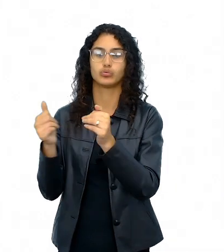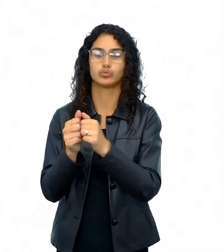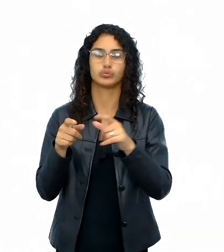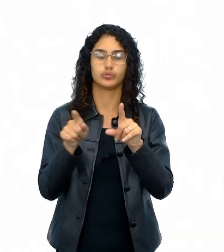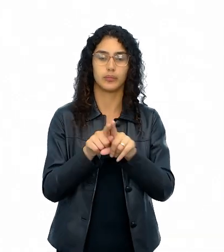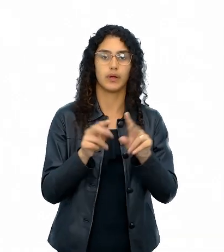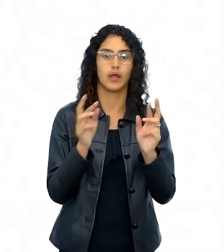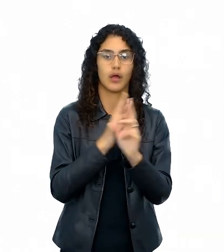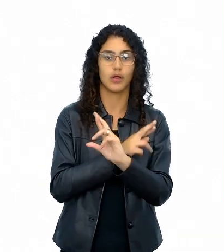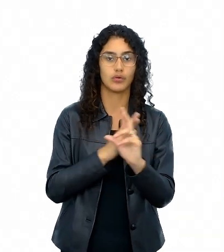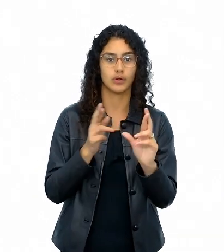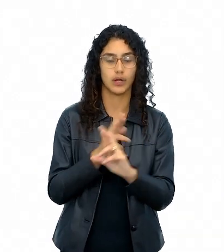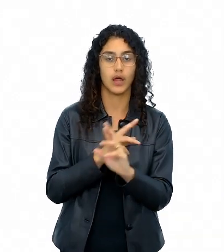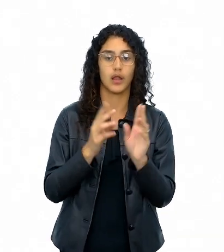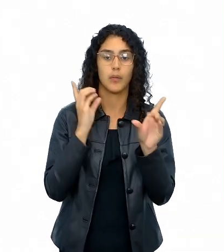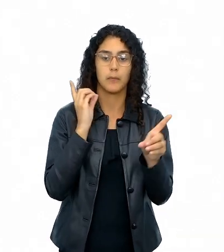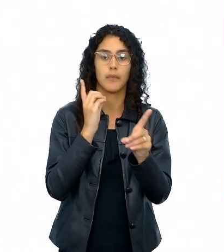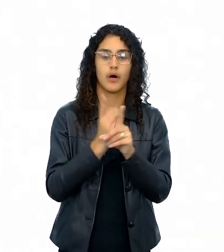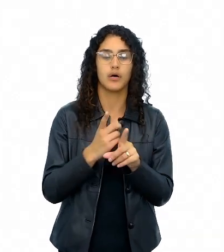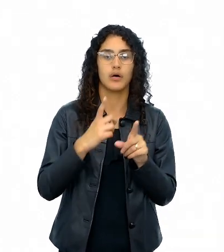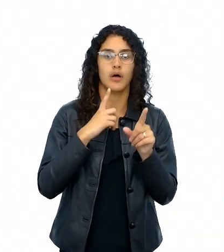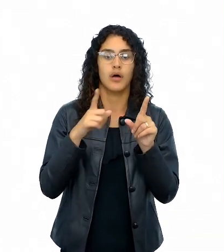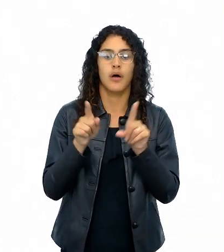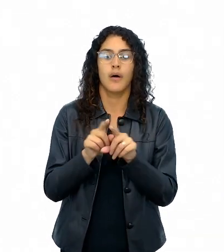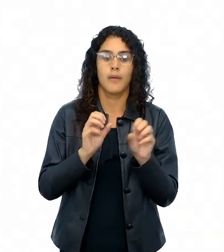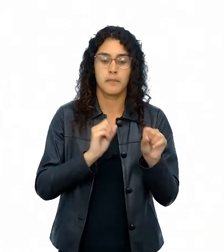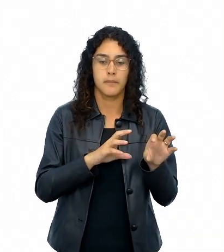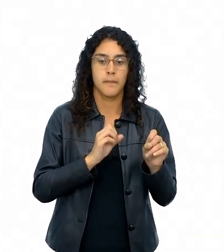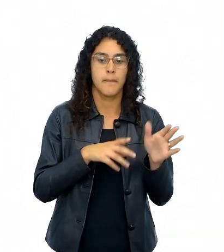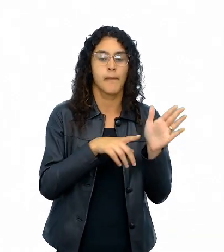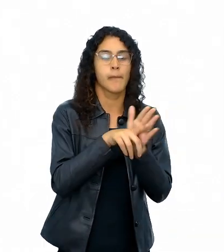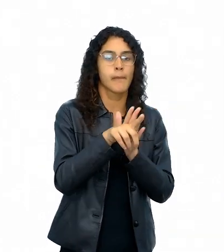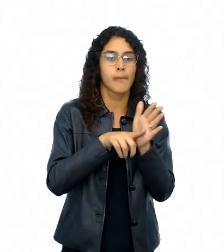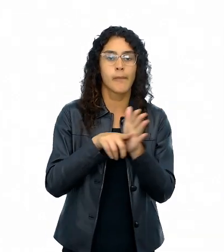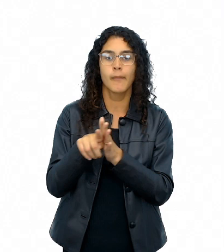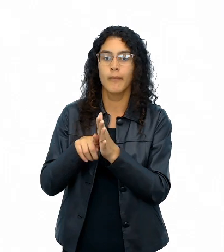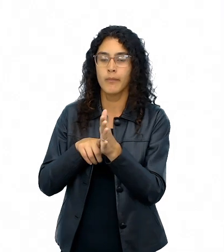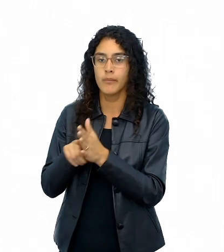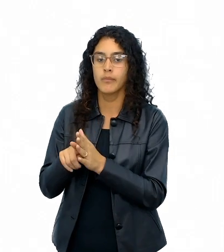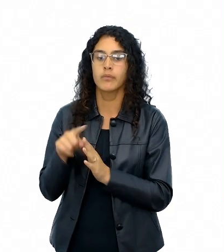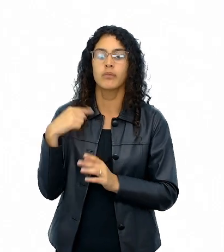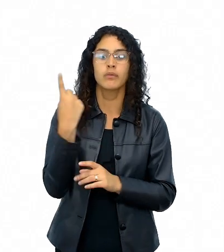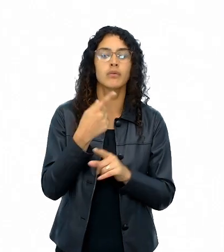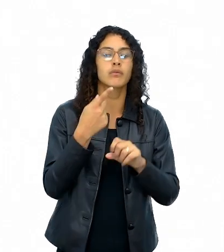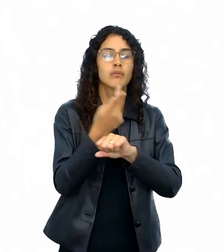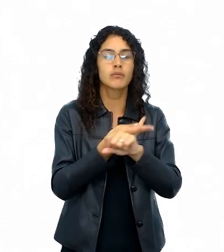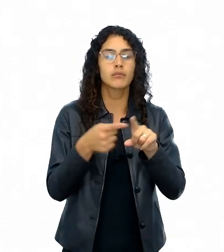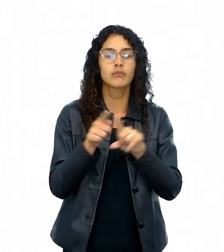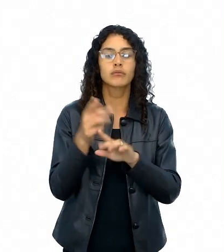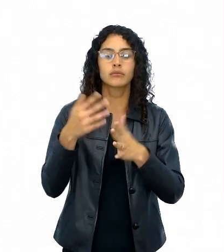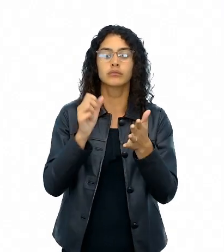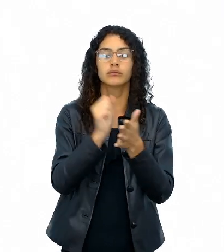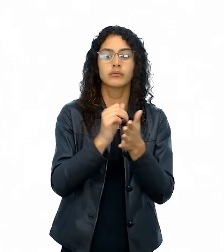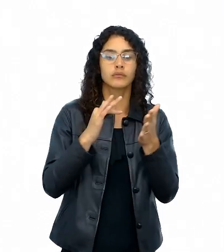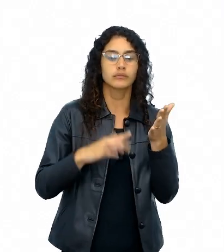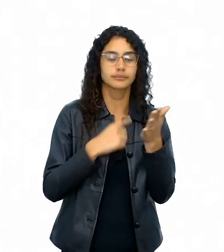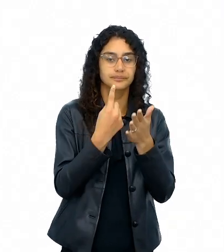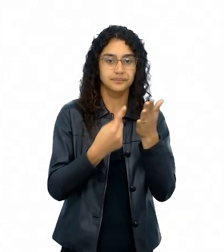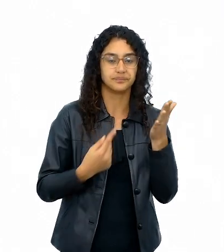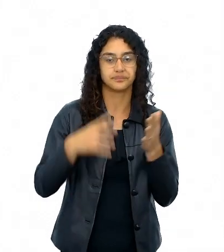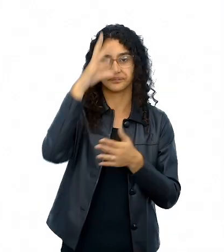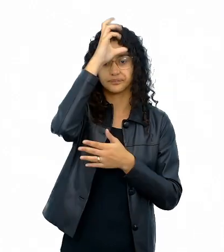né, associadas às abordagens de ensino por investigação. A gente explorou algumas atividades do Caderno